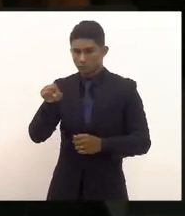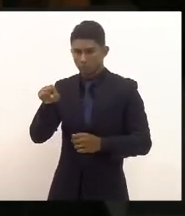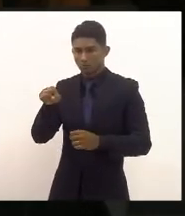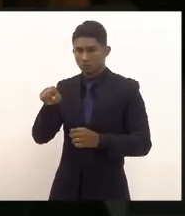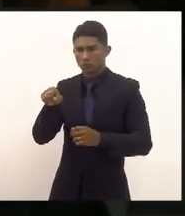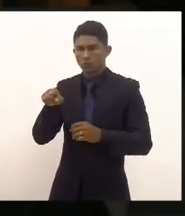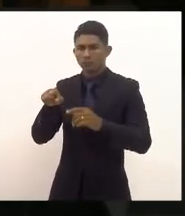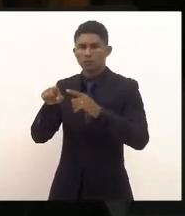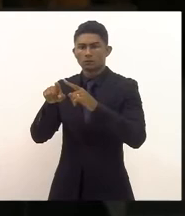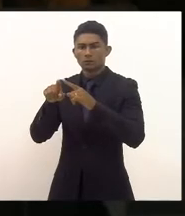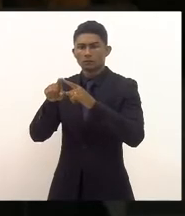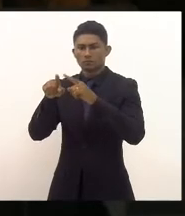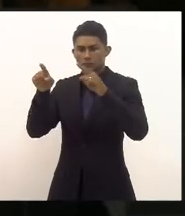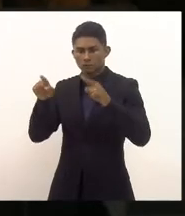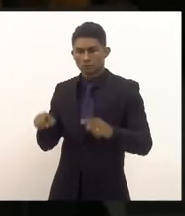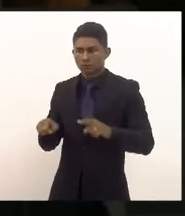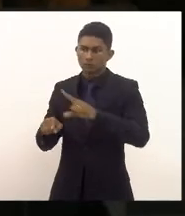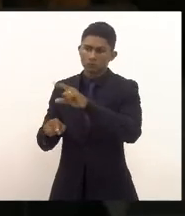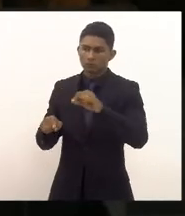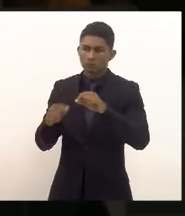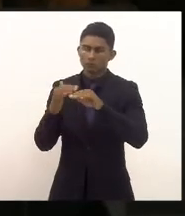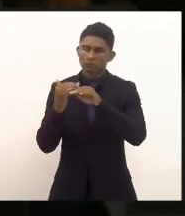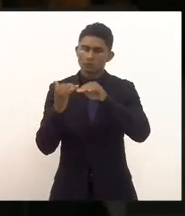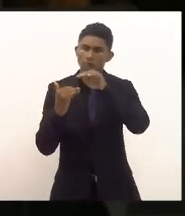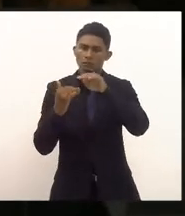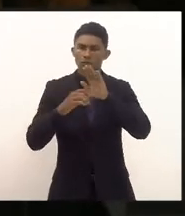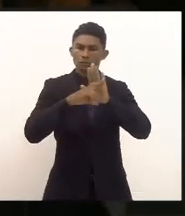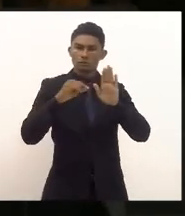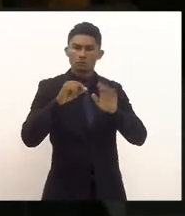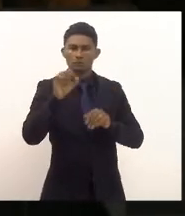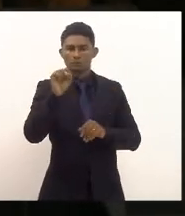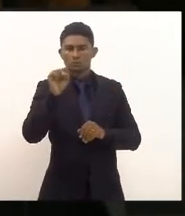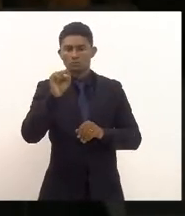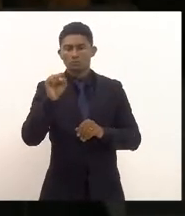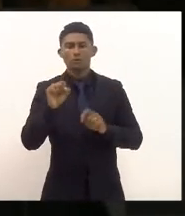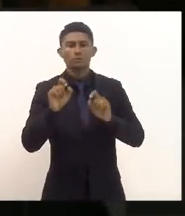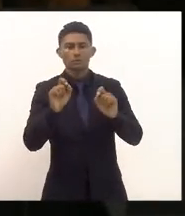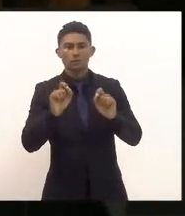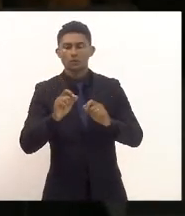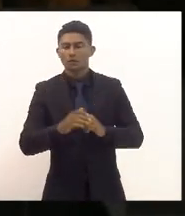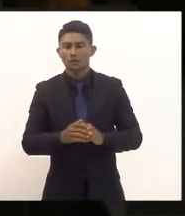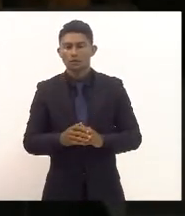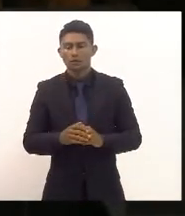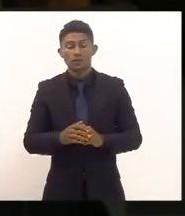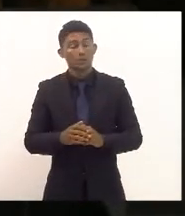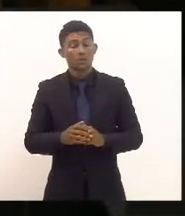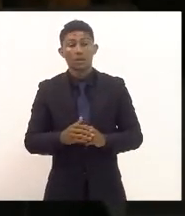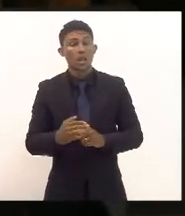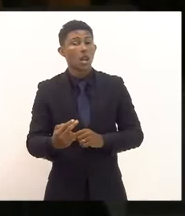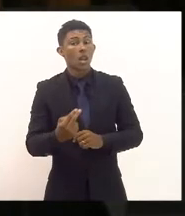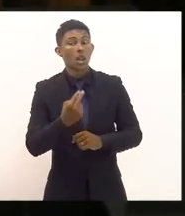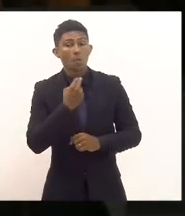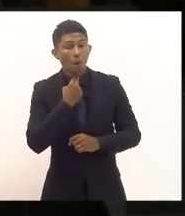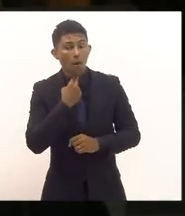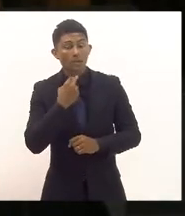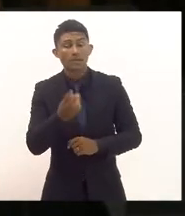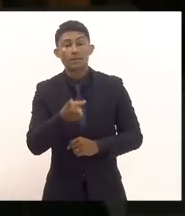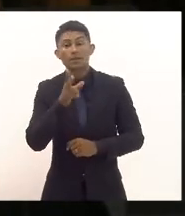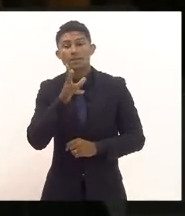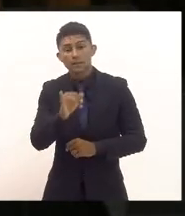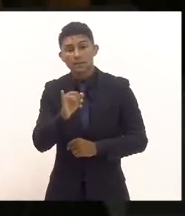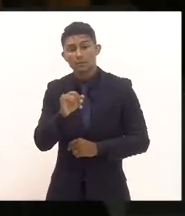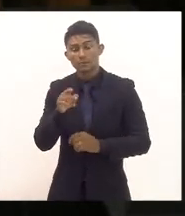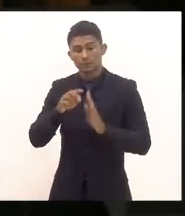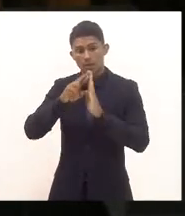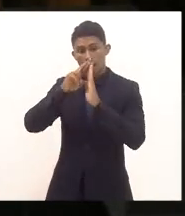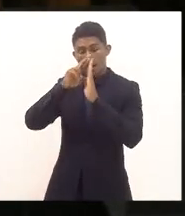prevista no artigo 8º capte não ocorrerá caso no último relatório